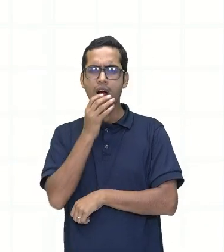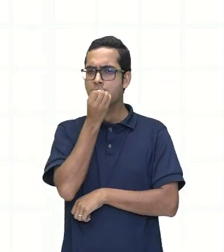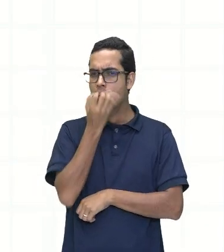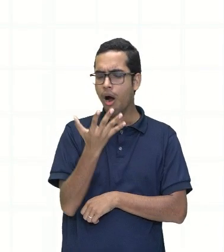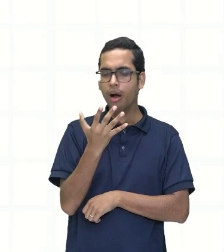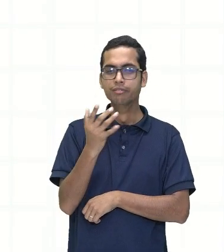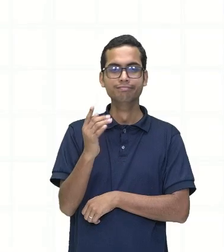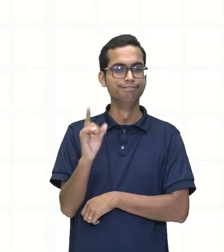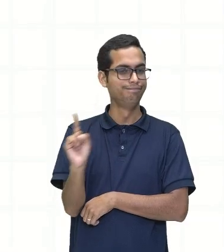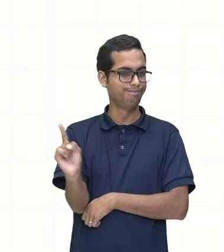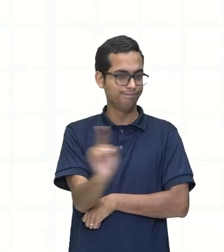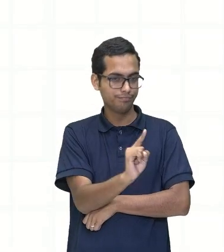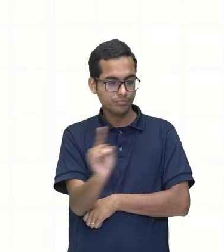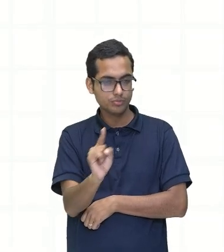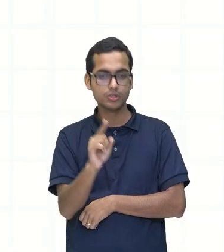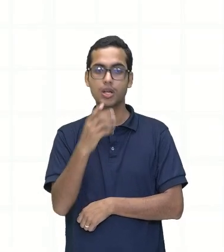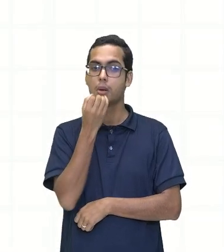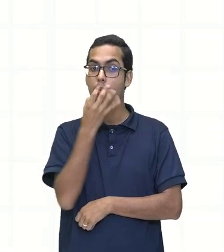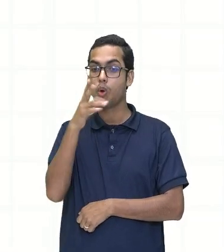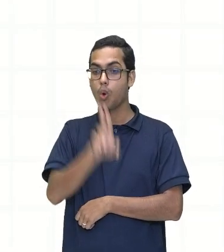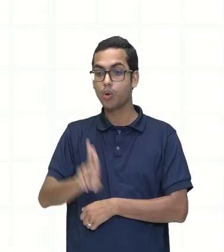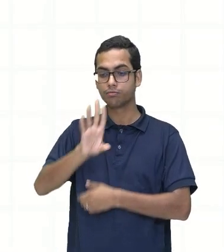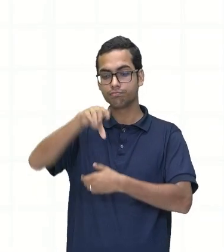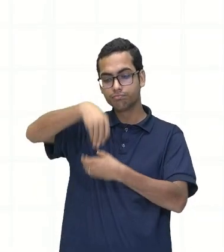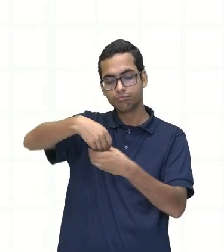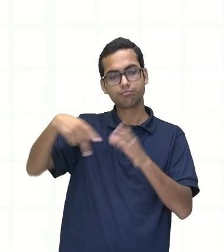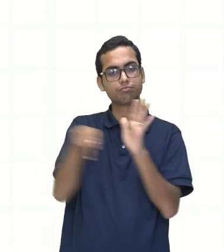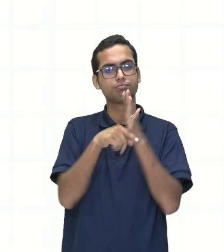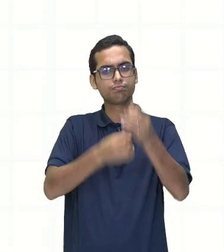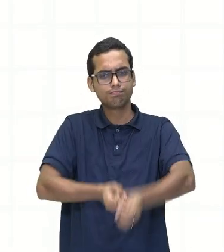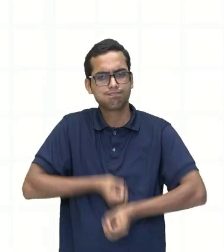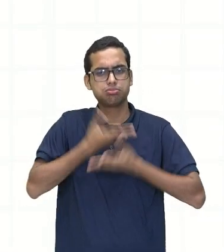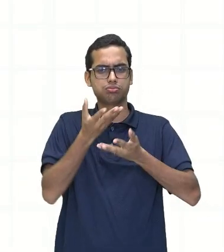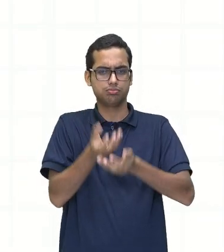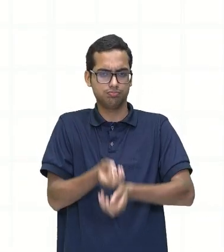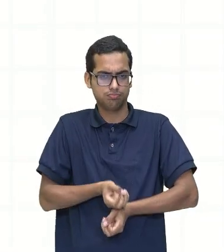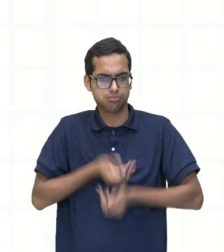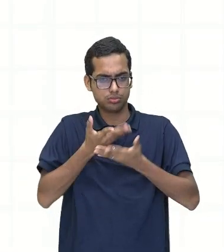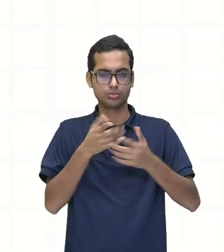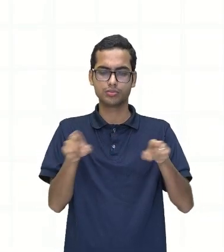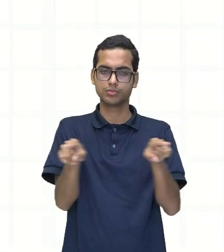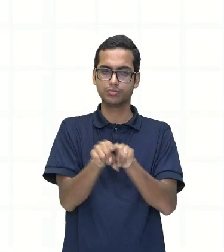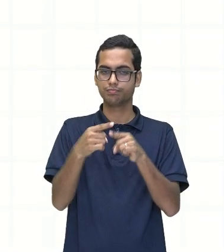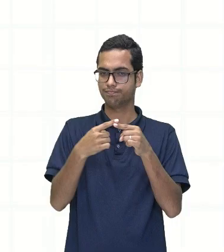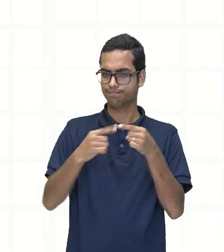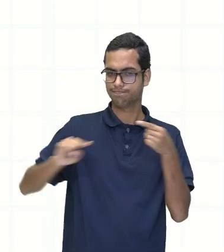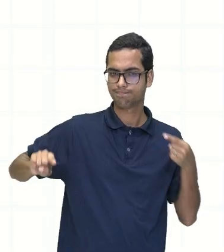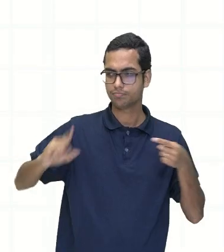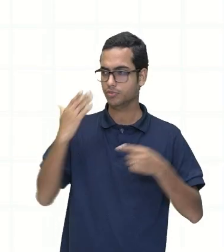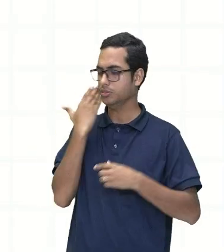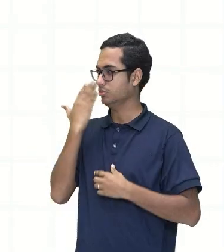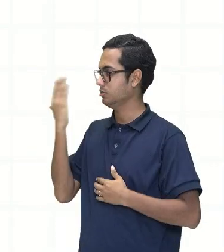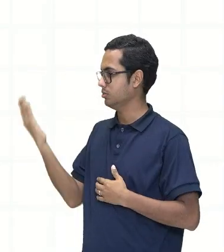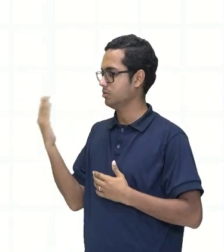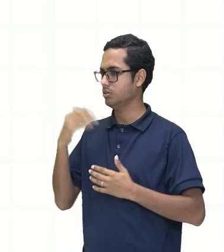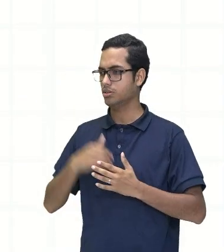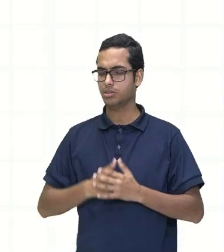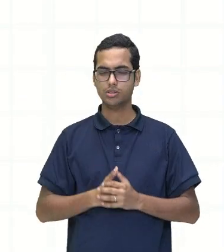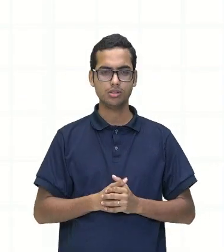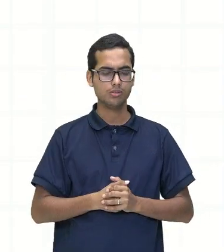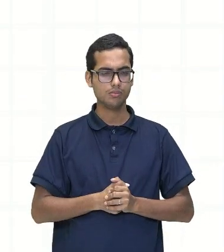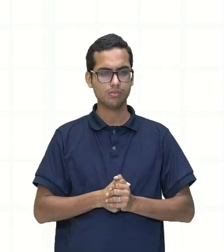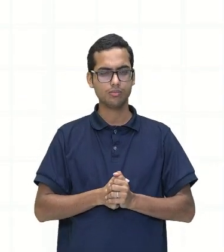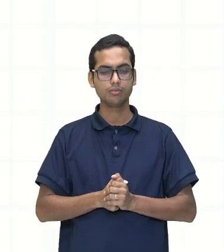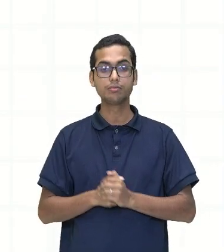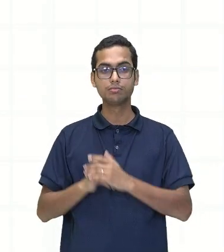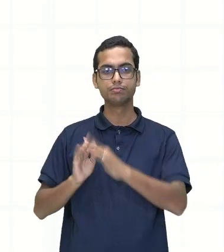esse recurso dentro de uma poesia. Faz toda a diferença a rima. Não é o caso. Aqui nós estamos diante de um enunciado, de